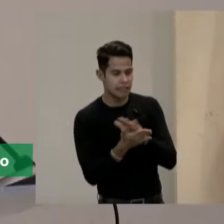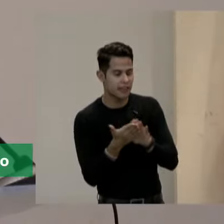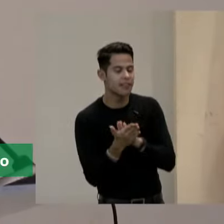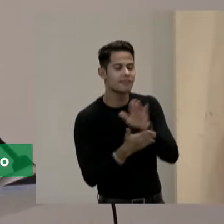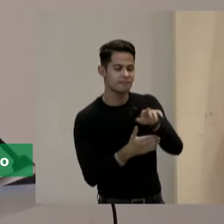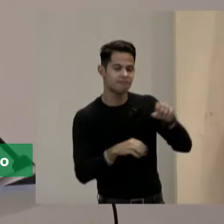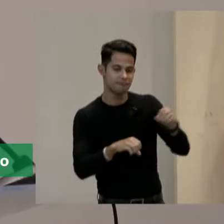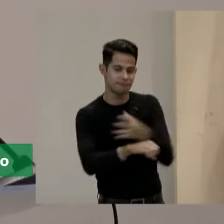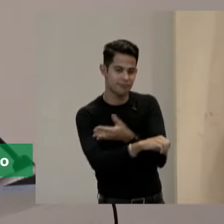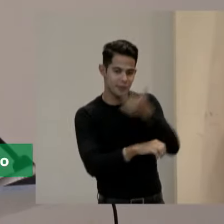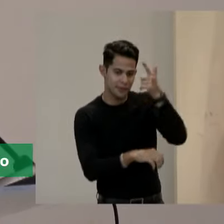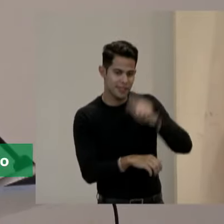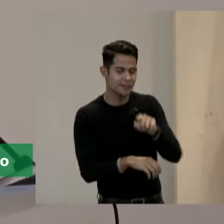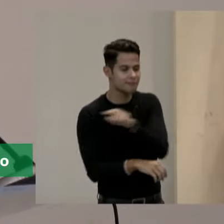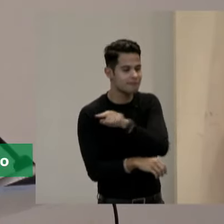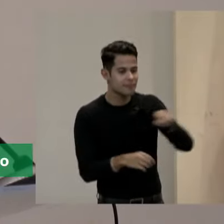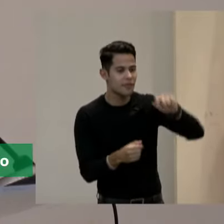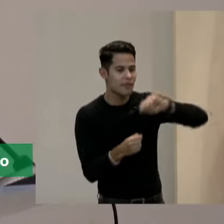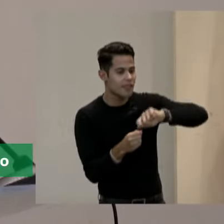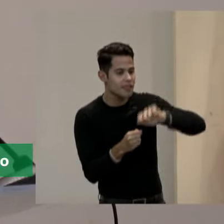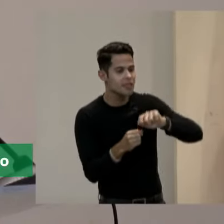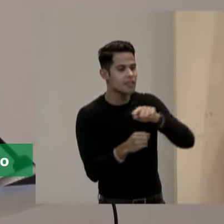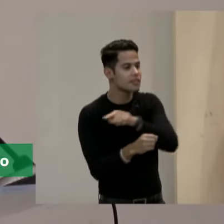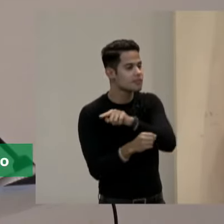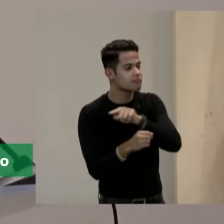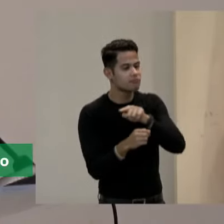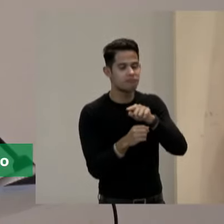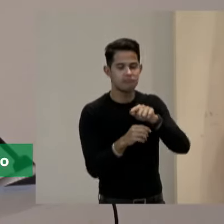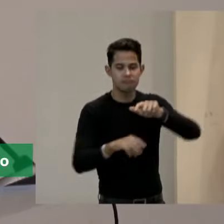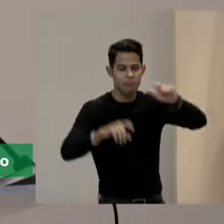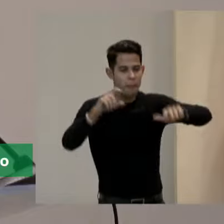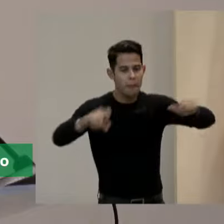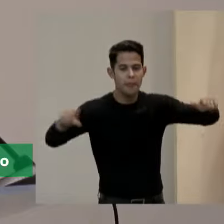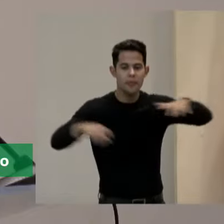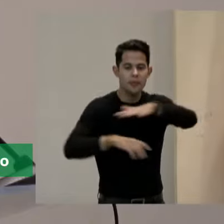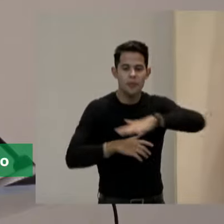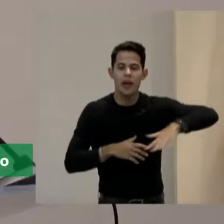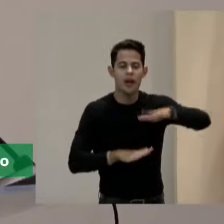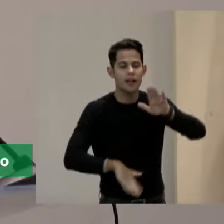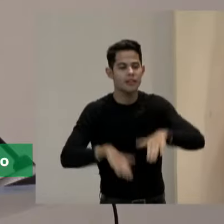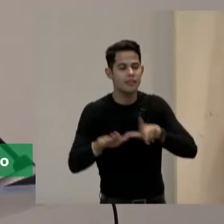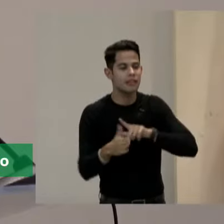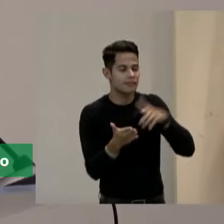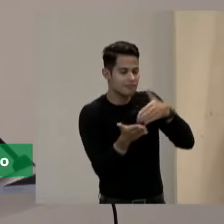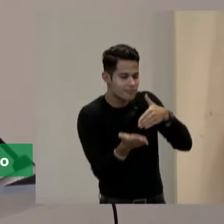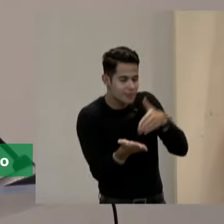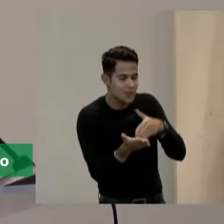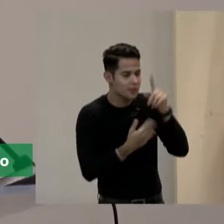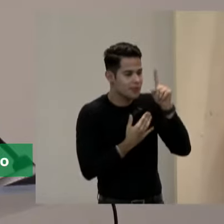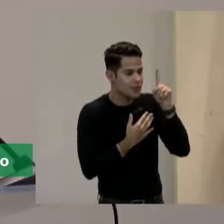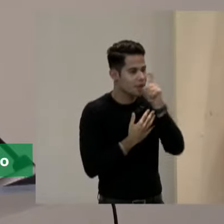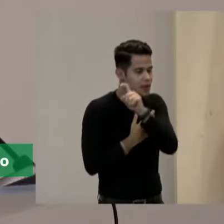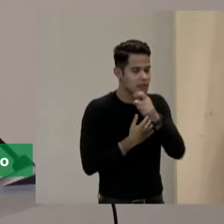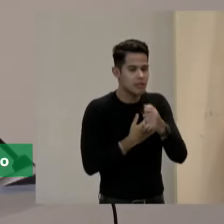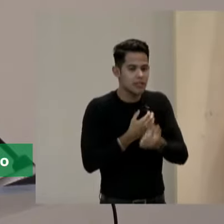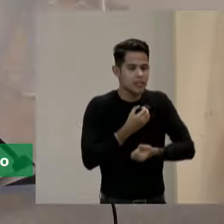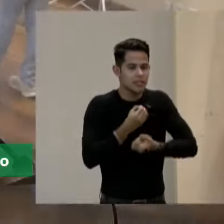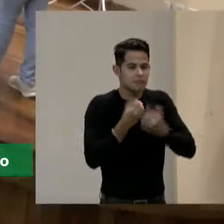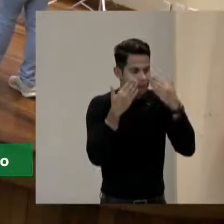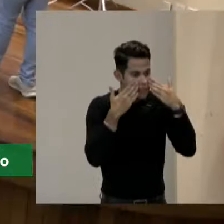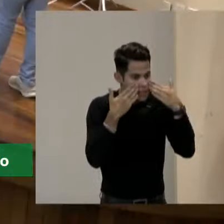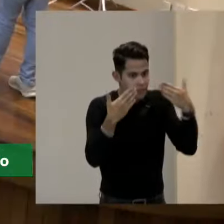a gente, você fazer todas essas pessoas que têm, sim, uma dificuldade muito maior de expressar como